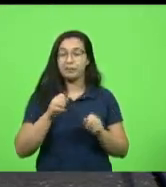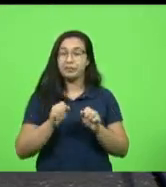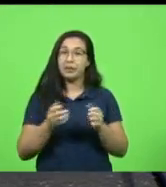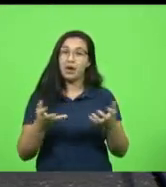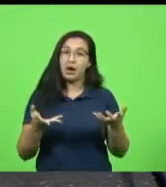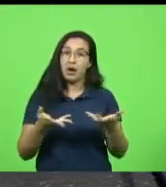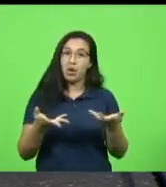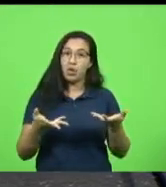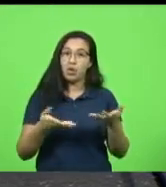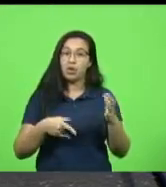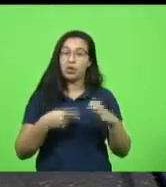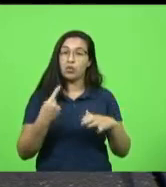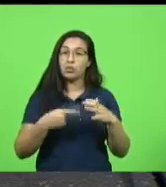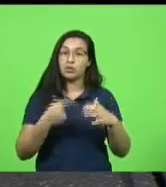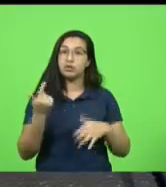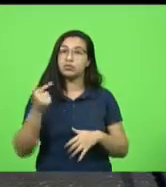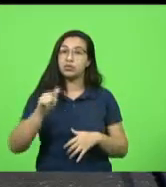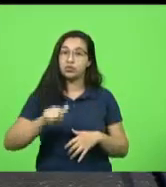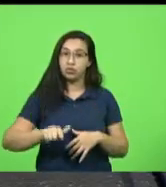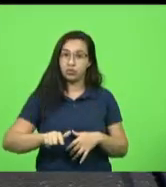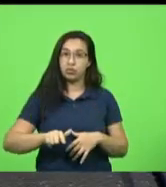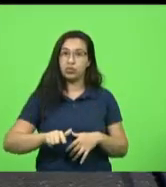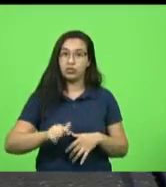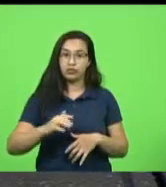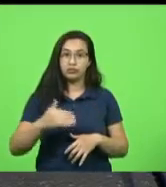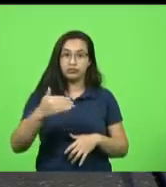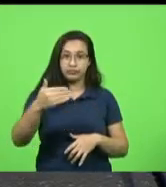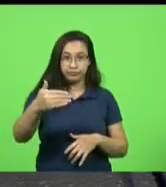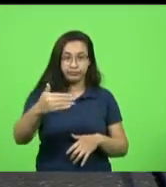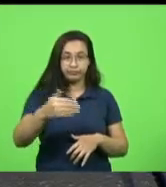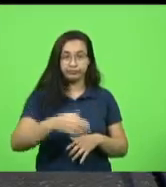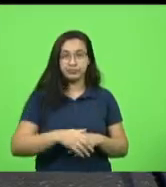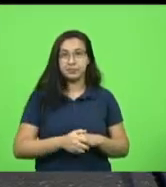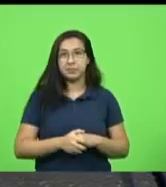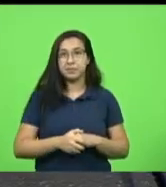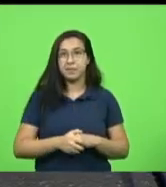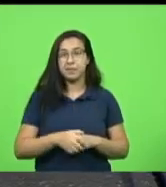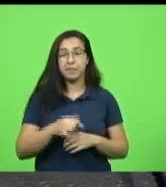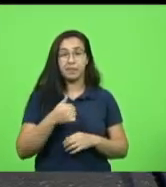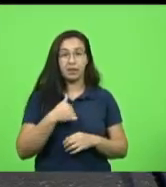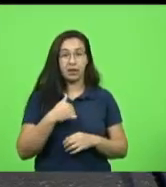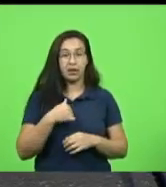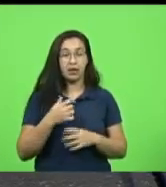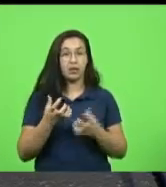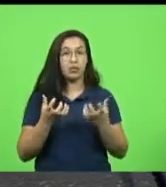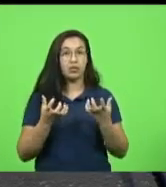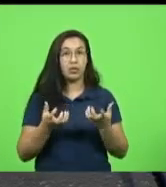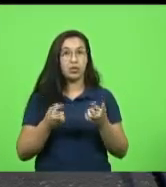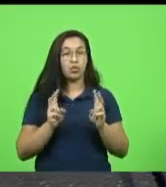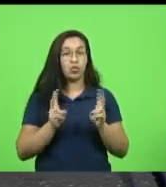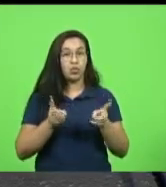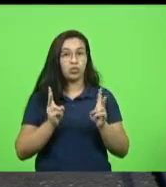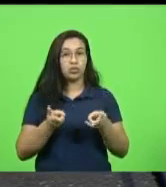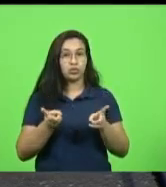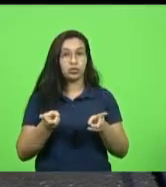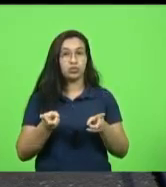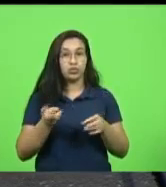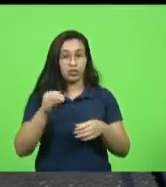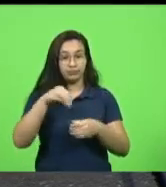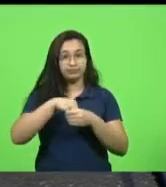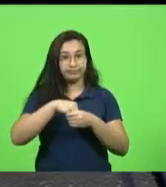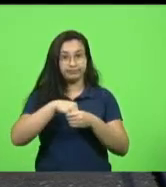se instala novamente nos próximos dias e pretendo continuar na Comissão de